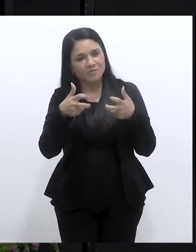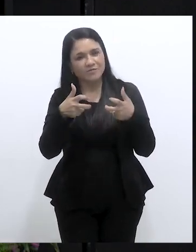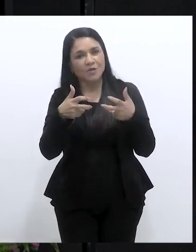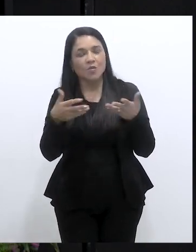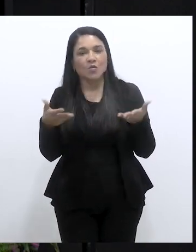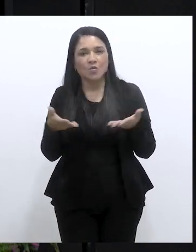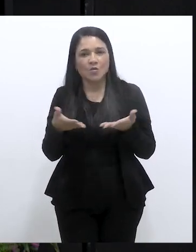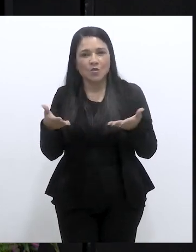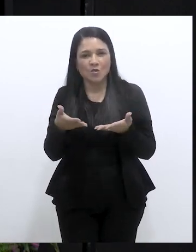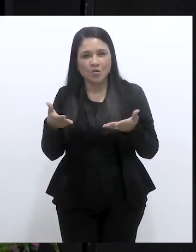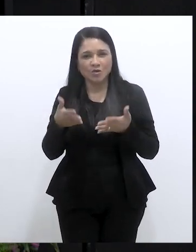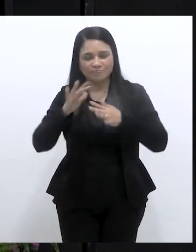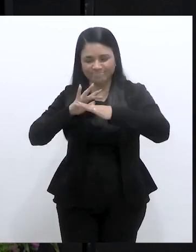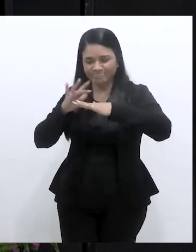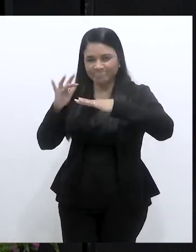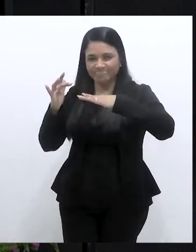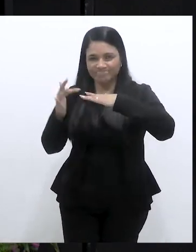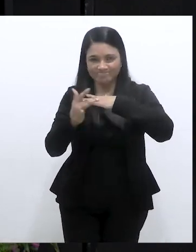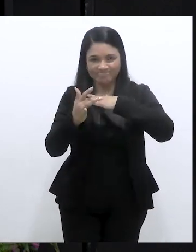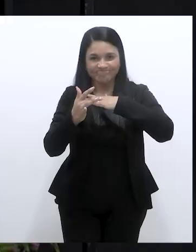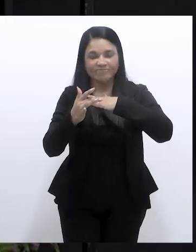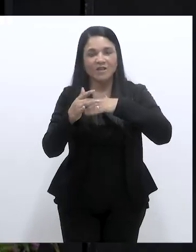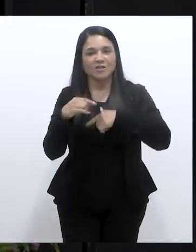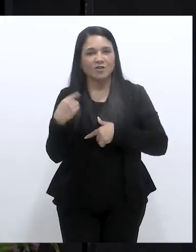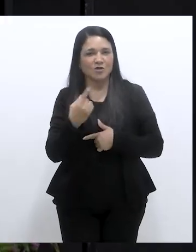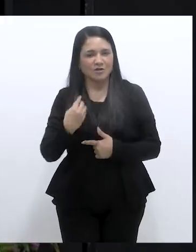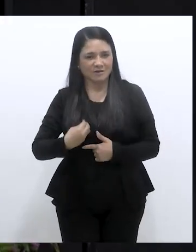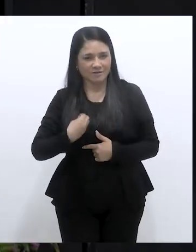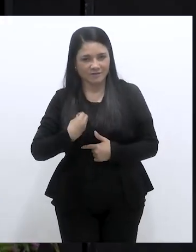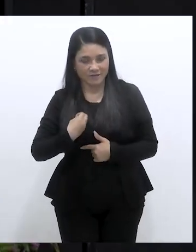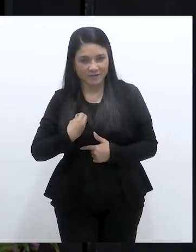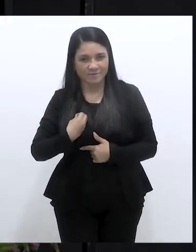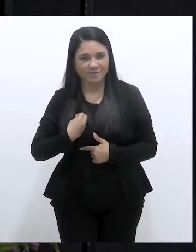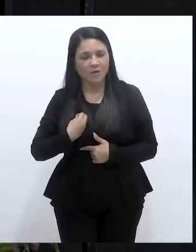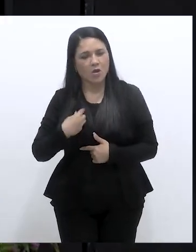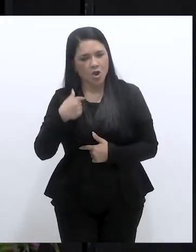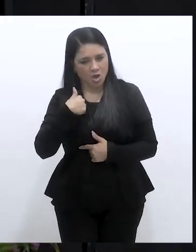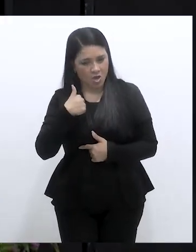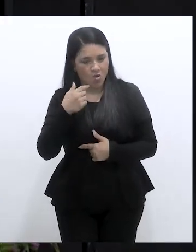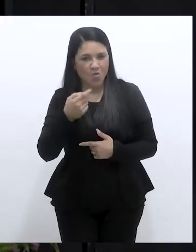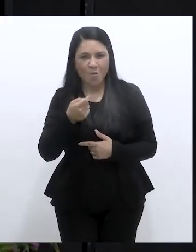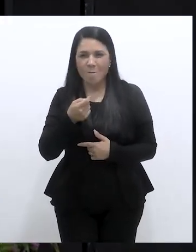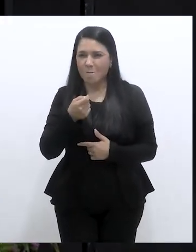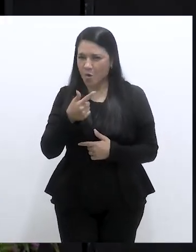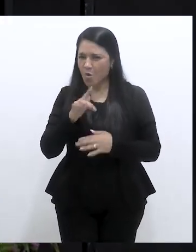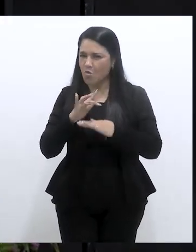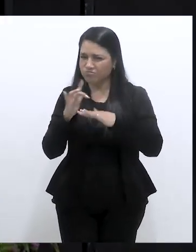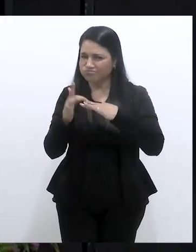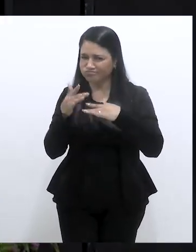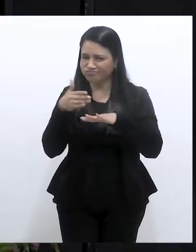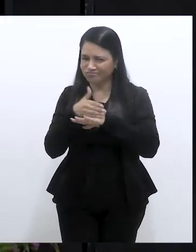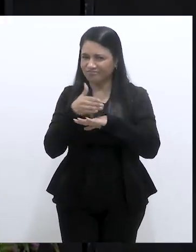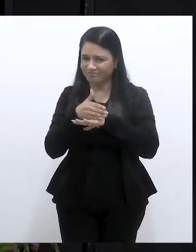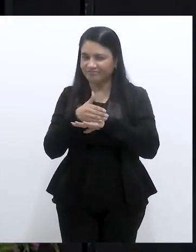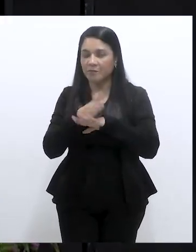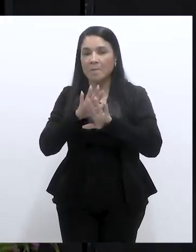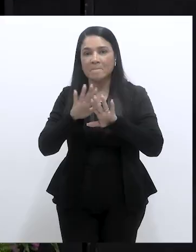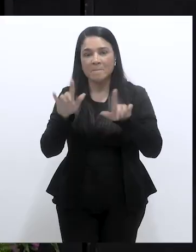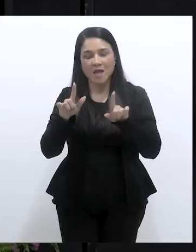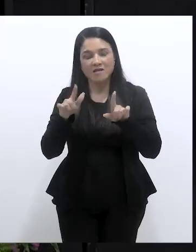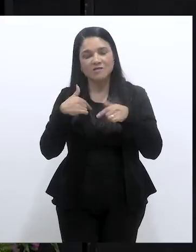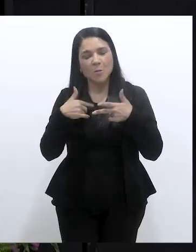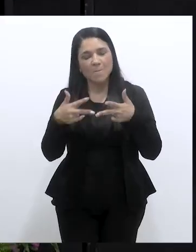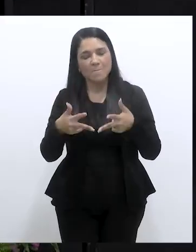Eu vejo muito, hoje em dia, com o advento da rede social na vida da gente, tão presente. Olha que eu não sou das mais, não,